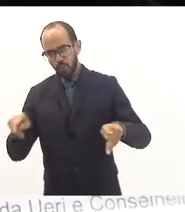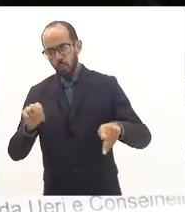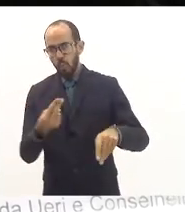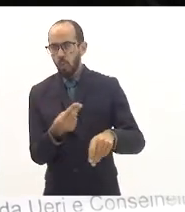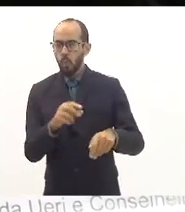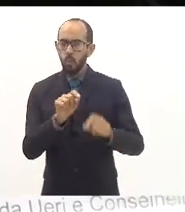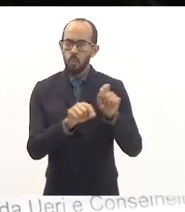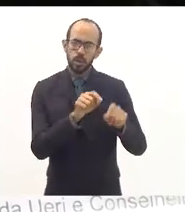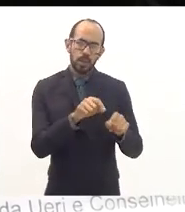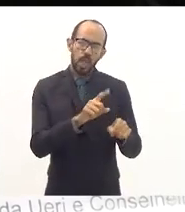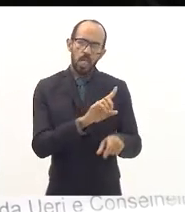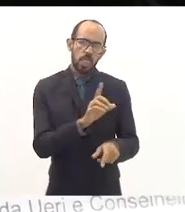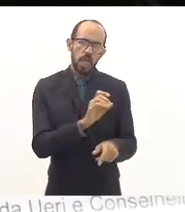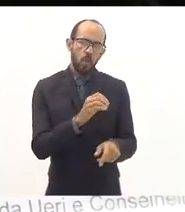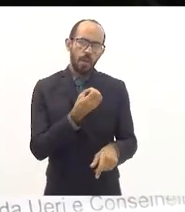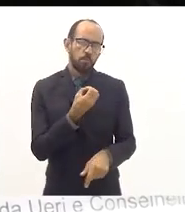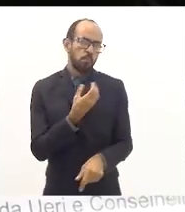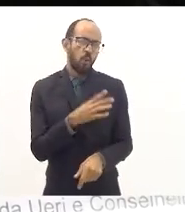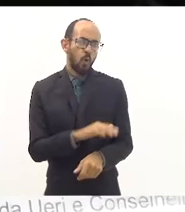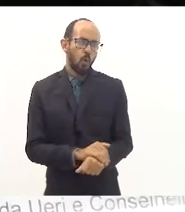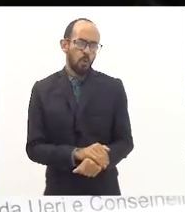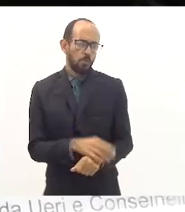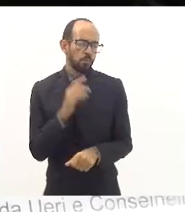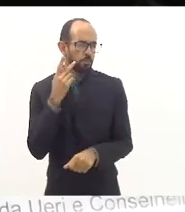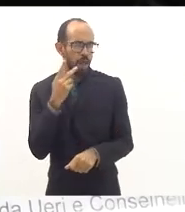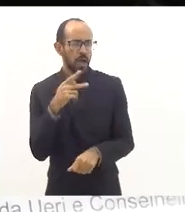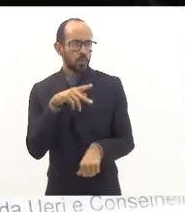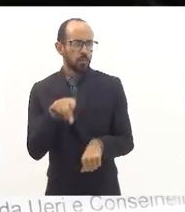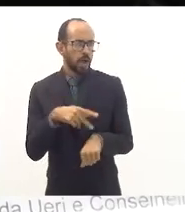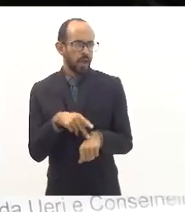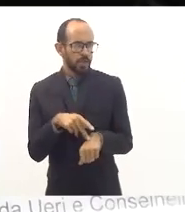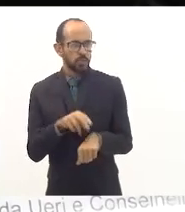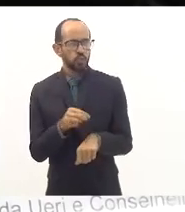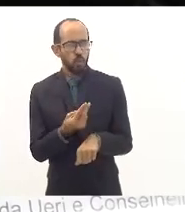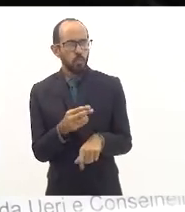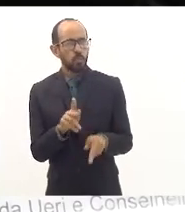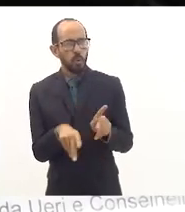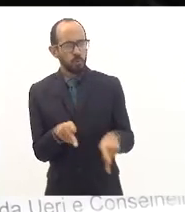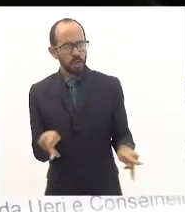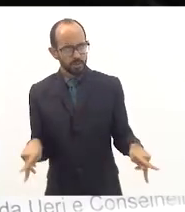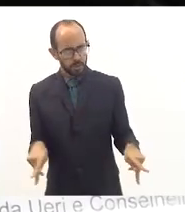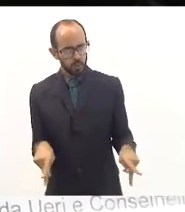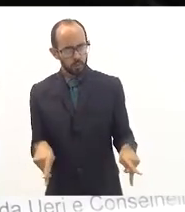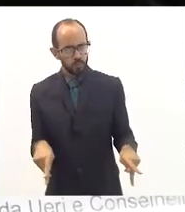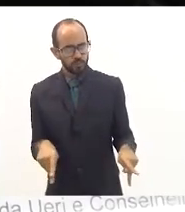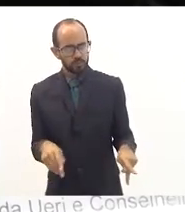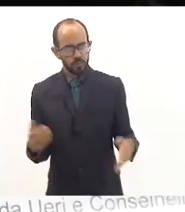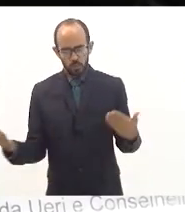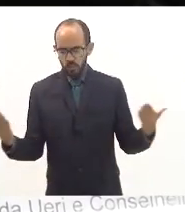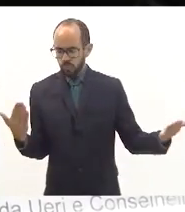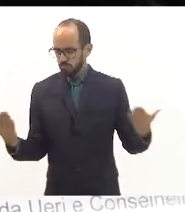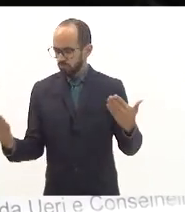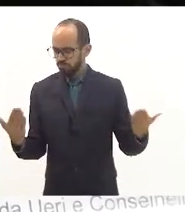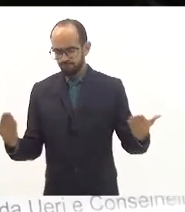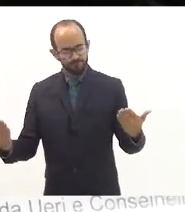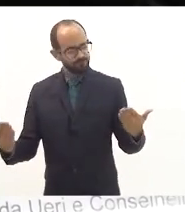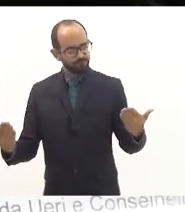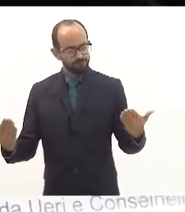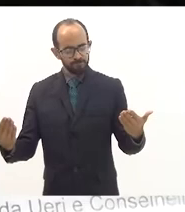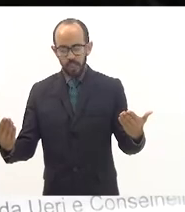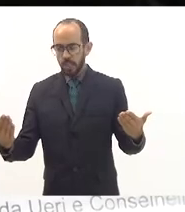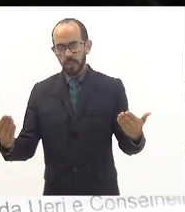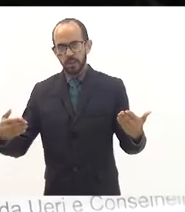serve para o nosso país e para a nossa gente? Com essa dicotomia conclusiva,